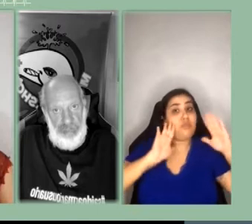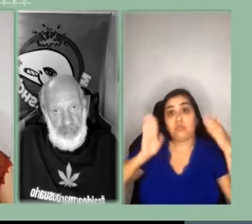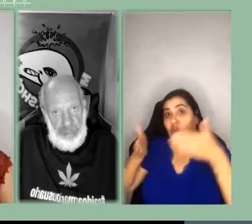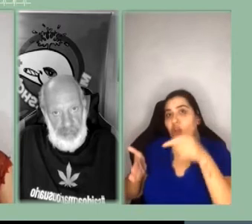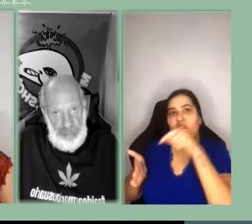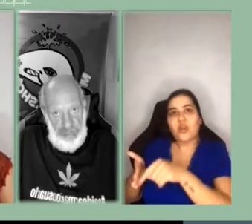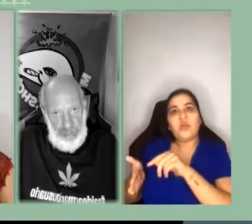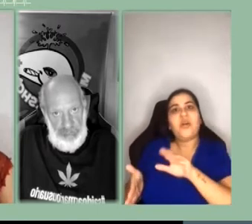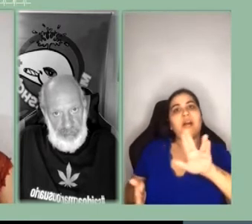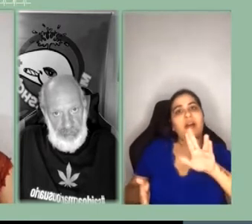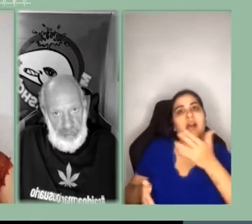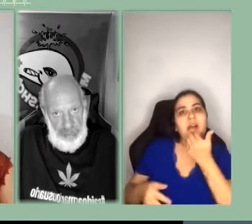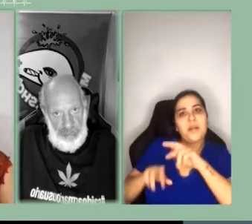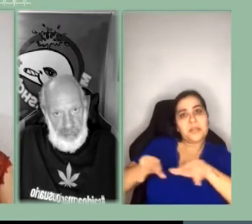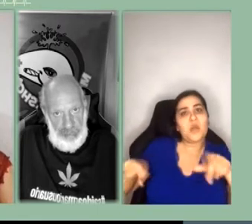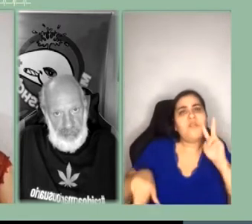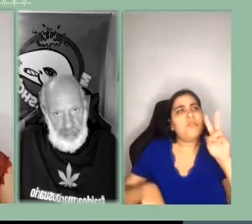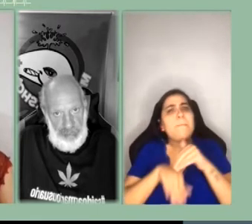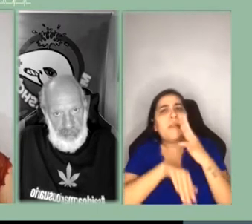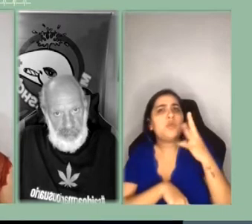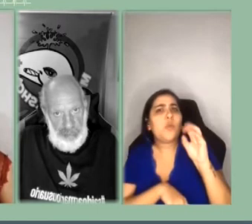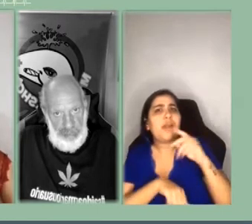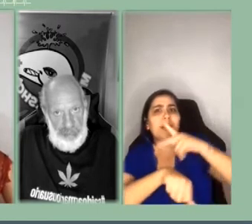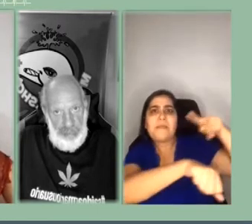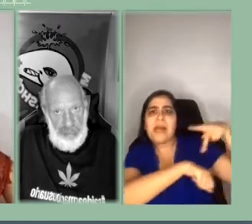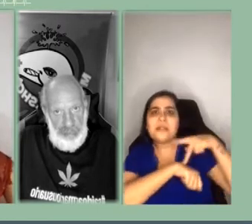tem mais de 40 países que utilizam a alimentação canábica,